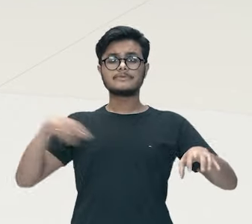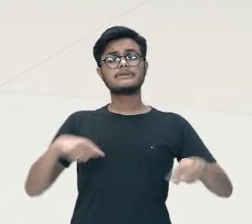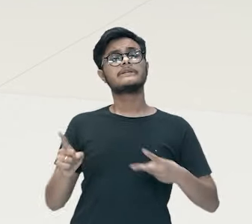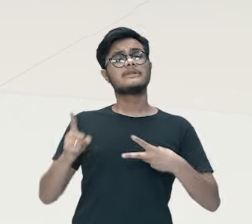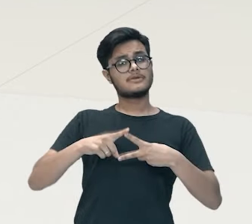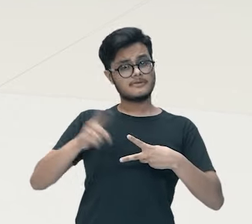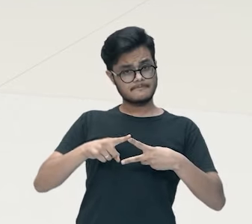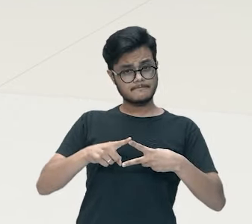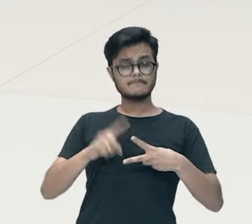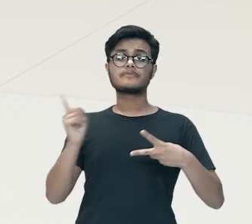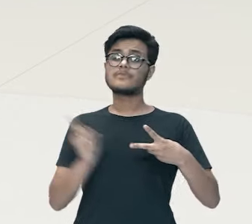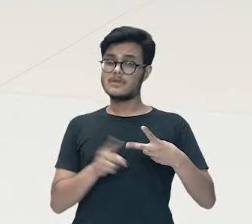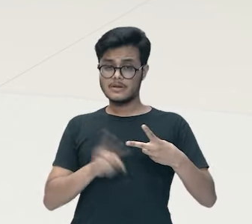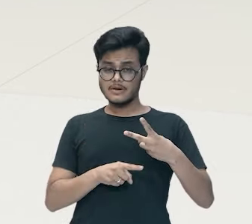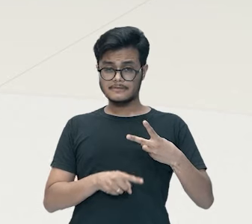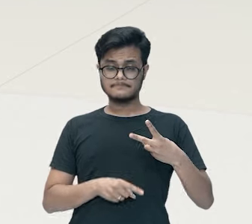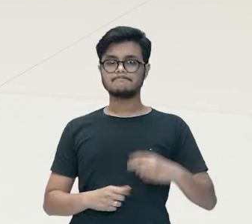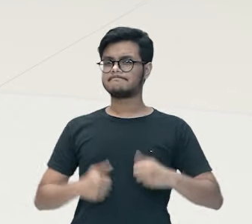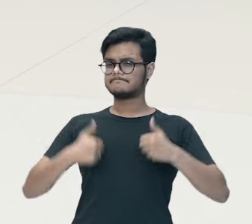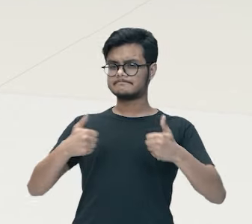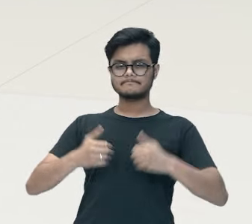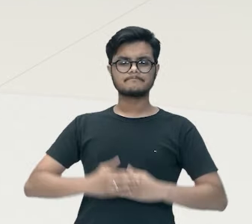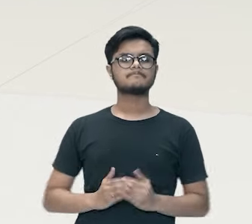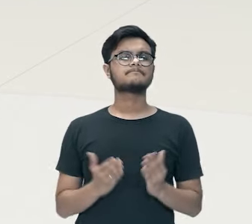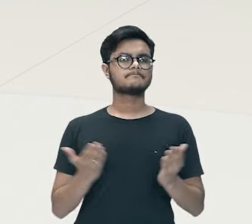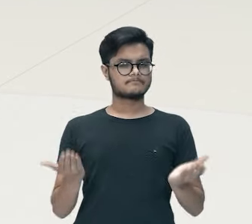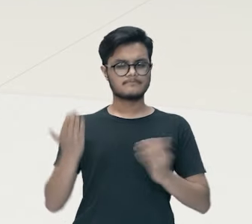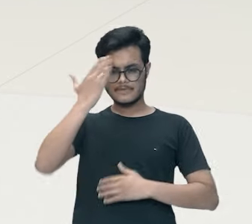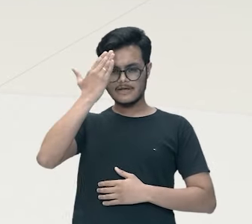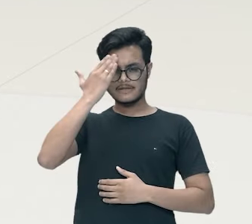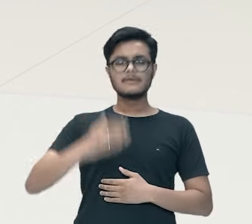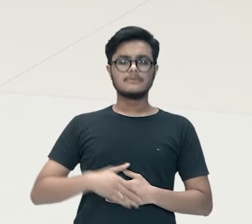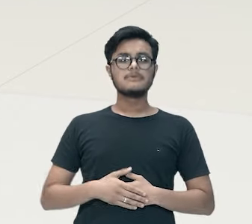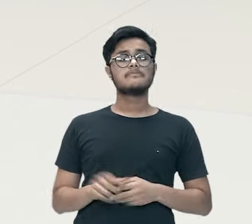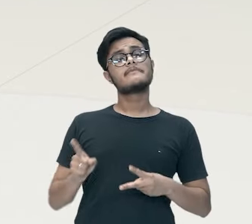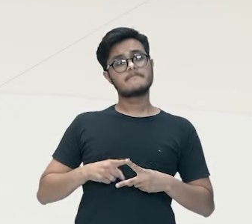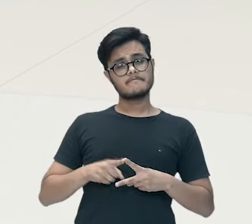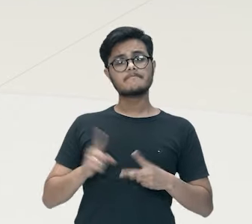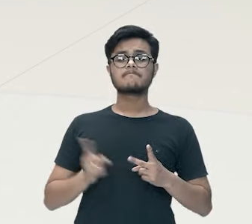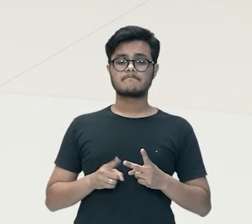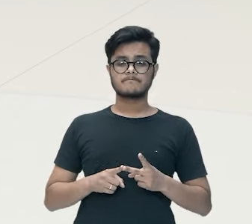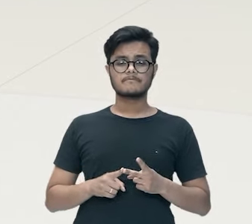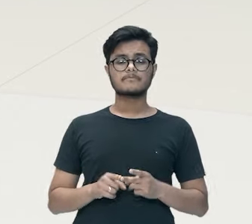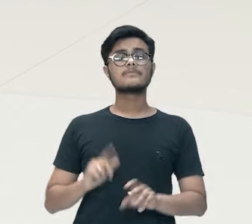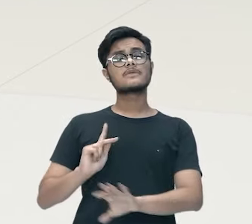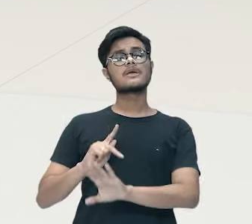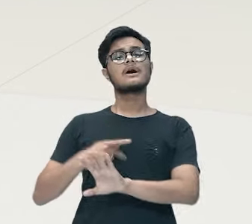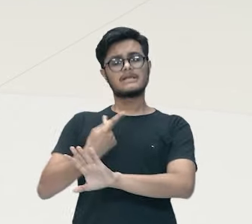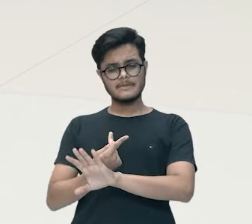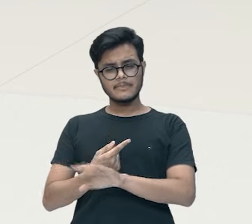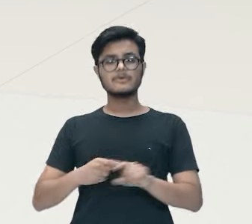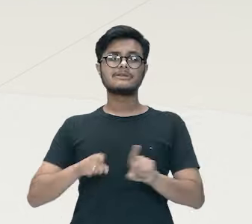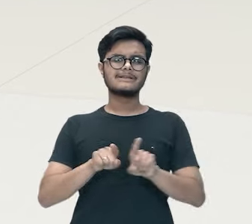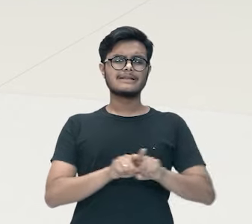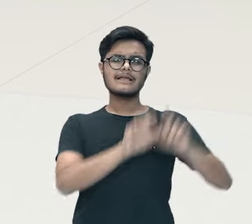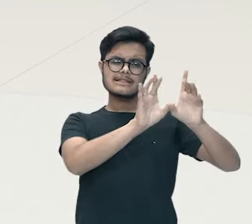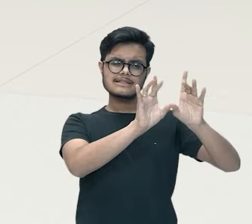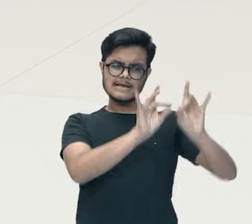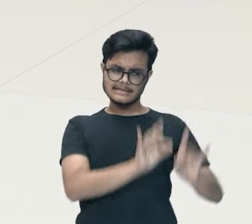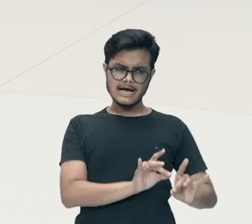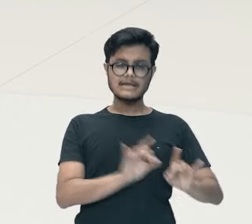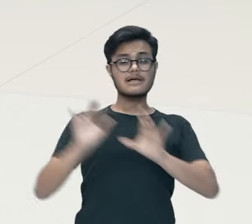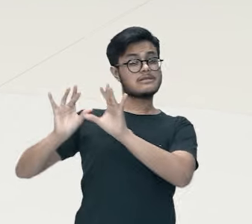funções em dois grandes grupos, tá bom? E aí, dentro desses dois grandes grupos, logo em seguida, se subdivide também, tá bom? Então, nós